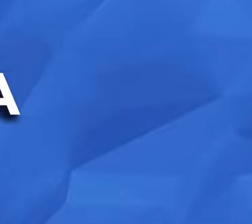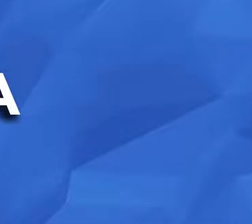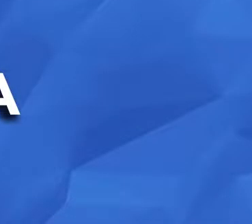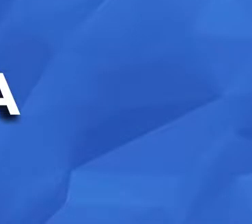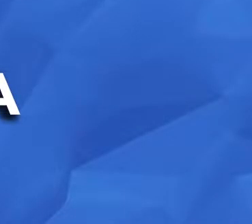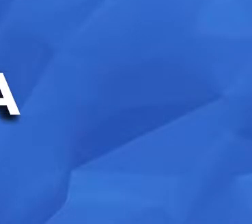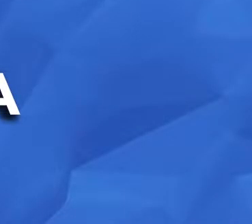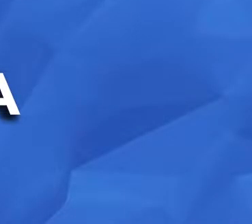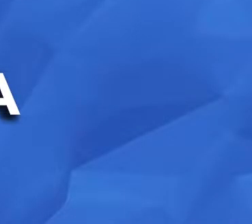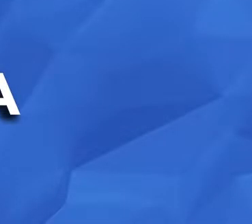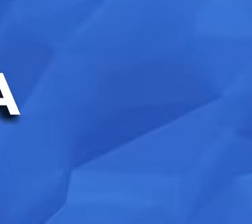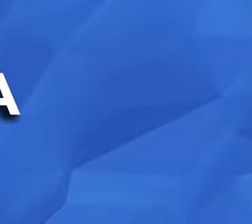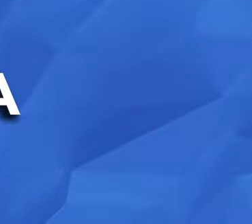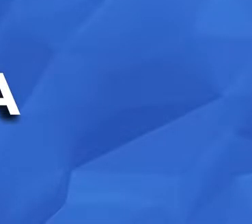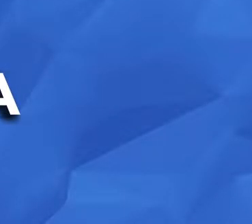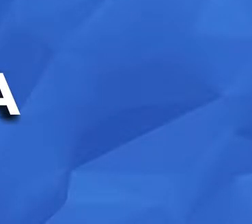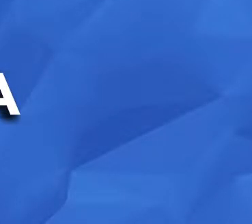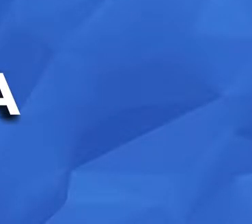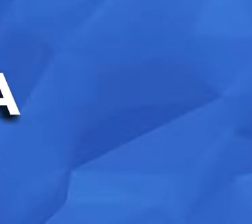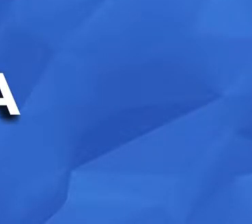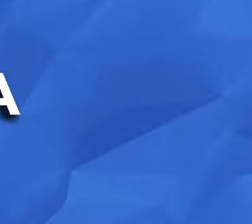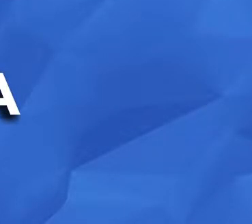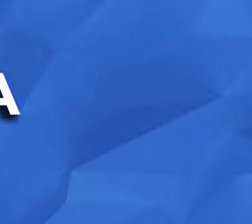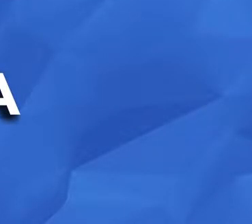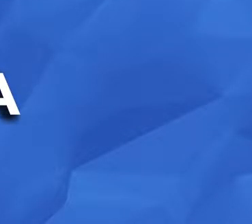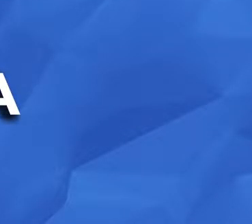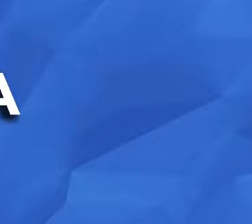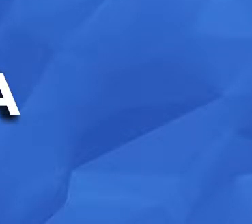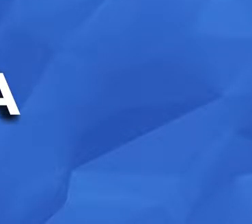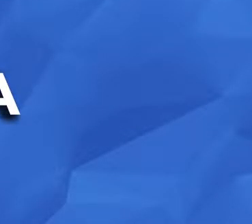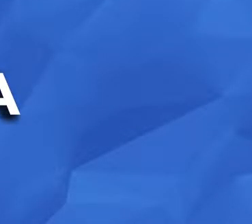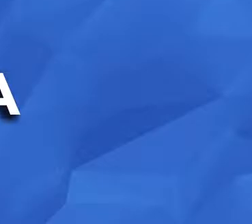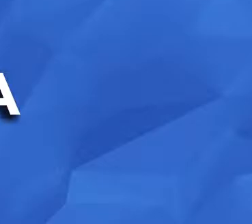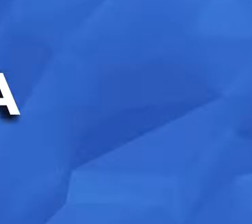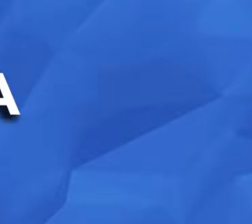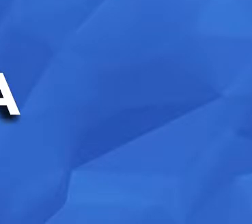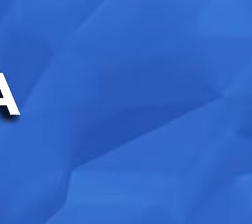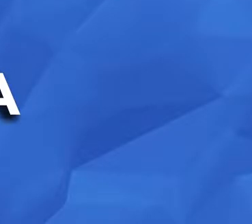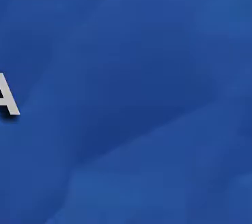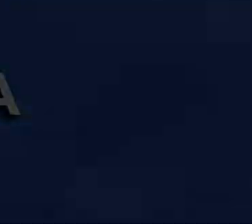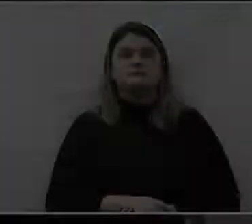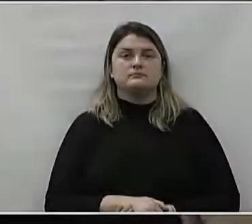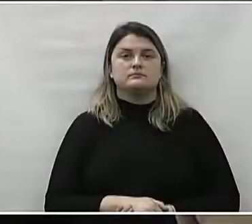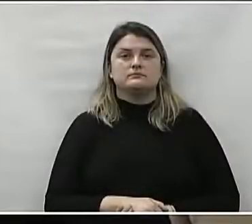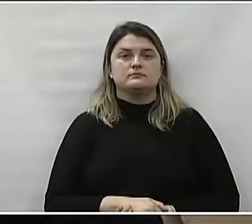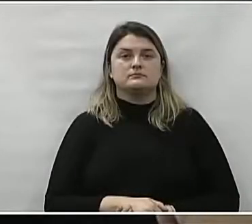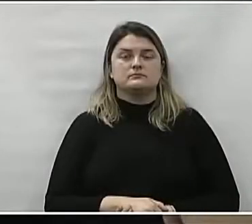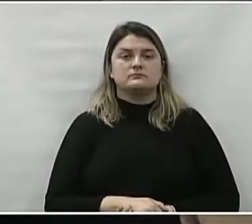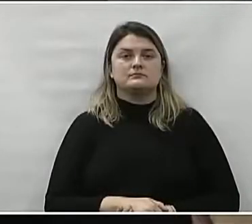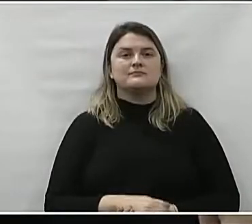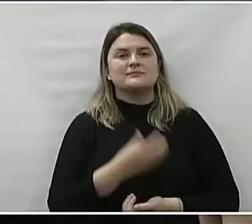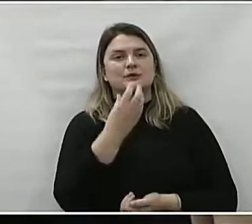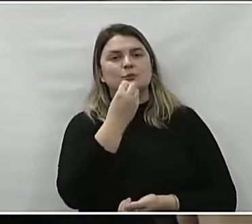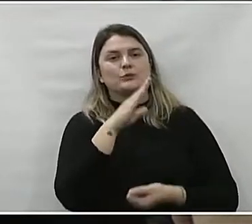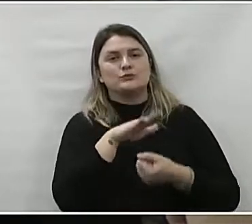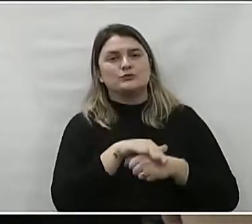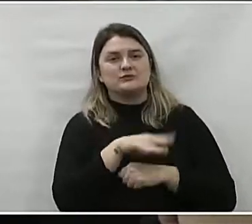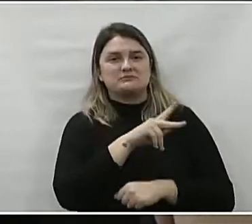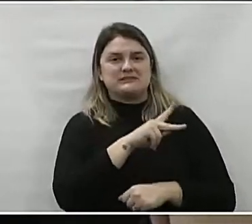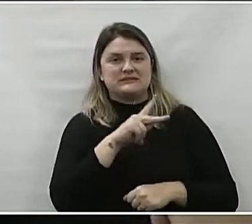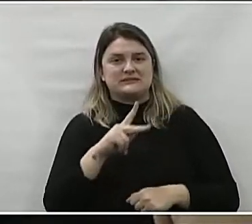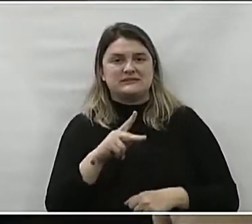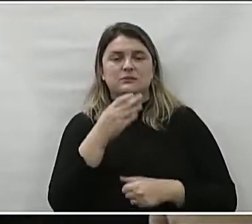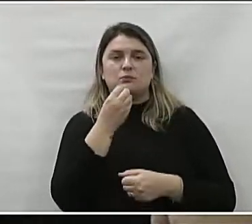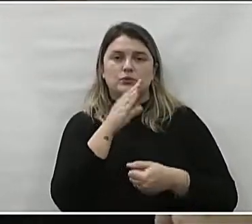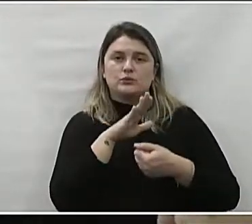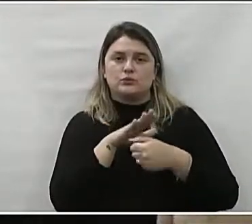E aí E aí Oi boa noite senhor